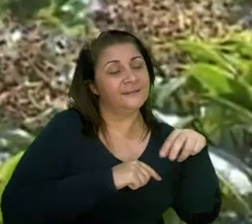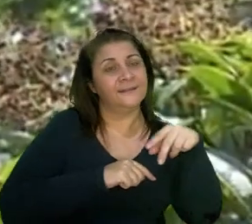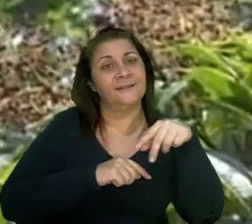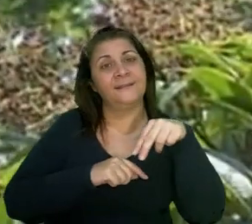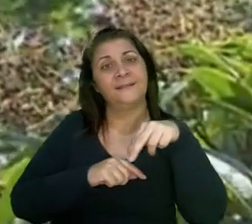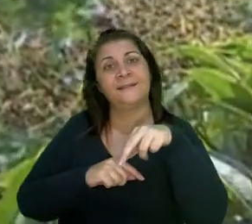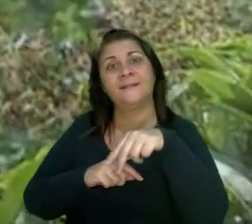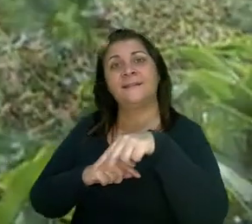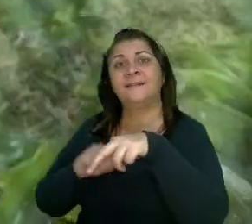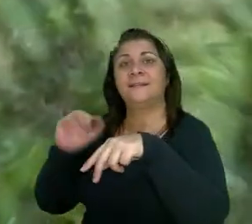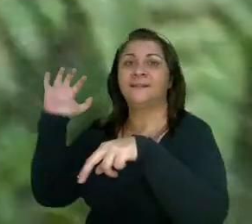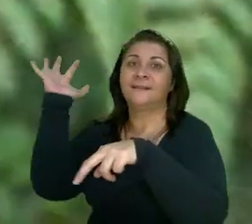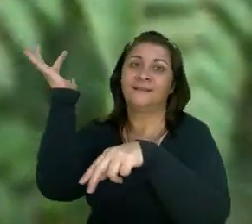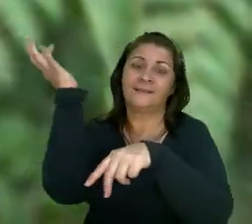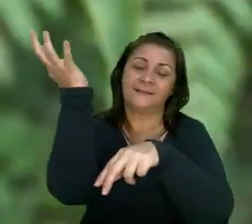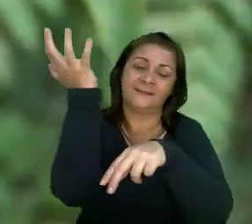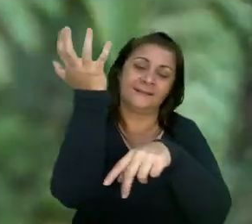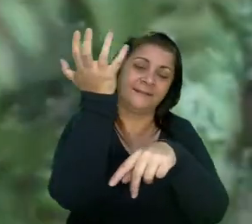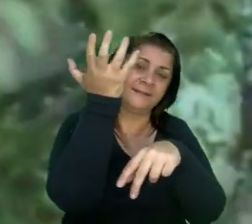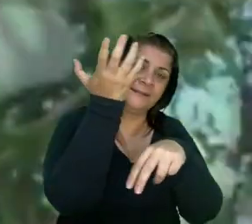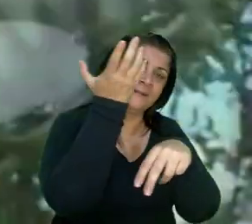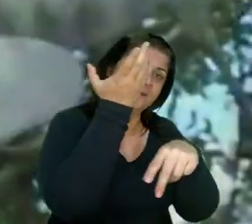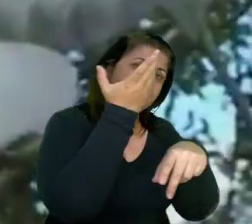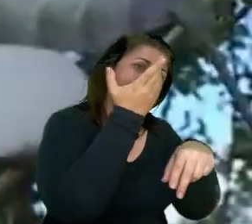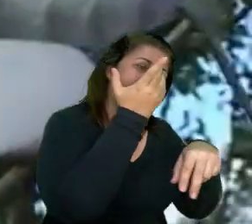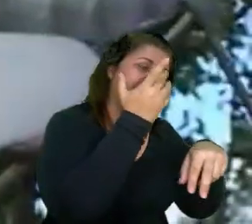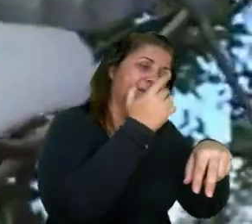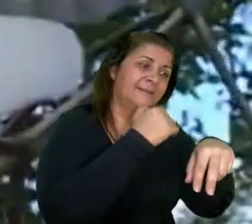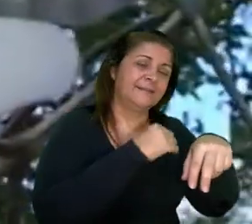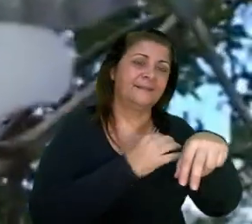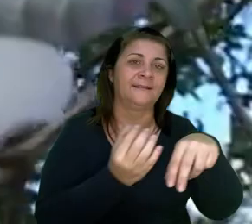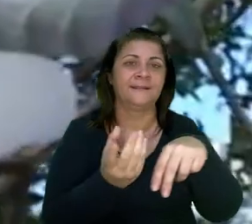andava pelas matas daqui.